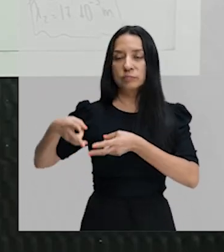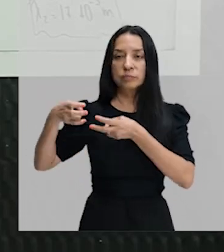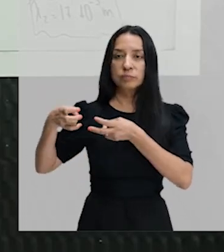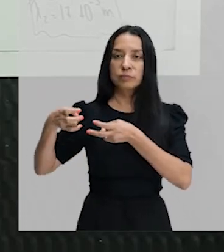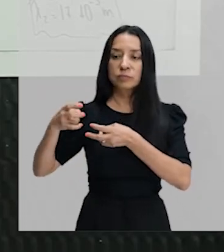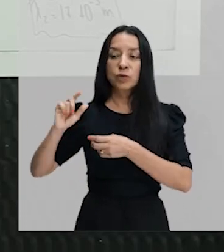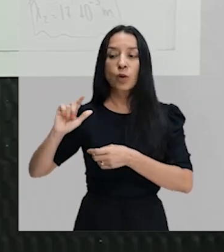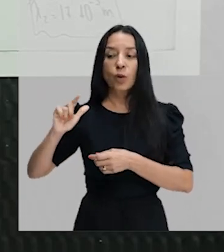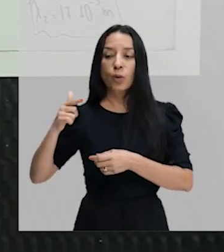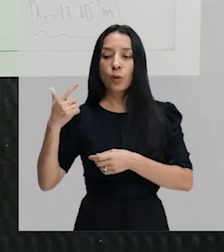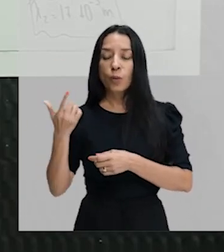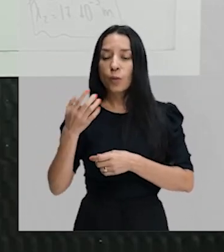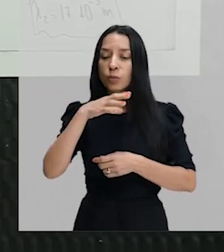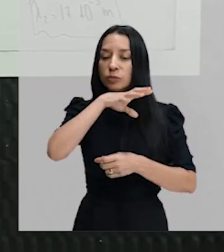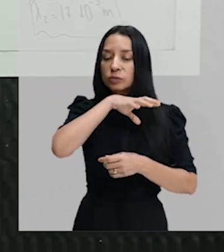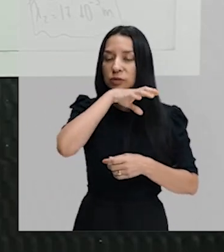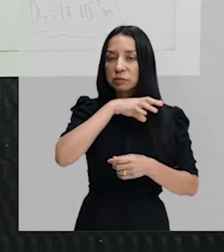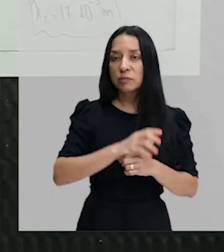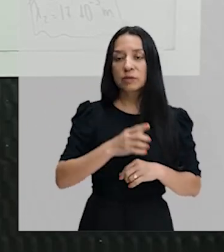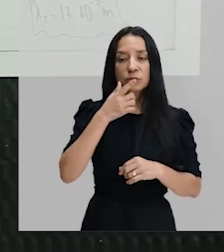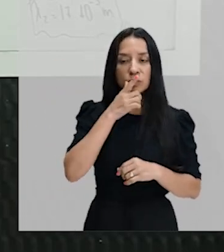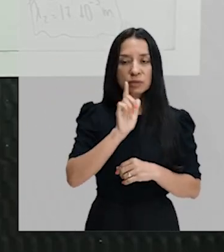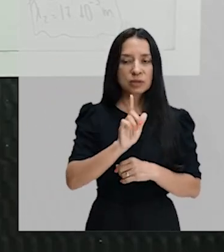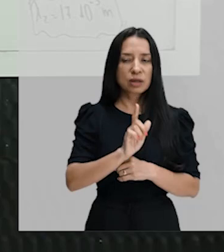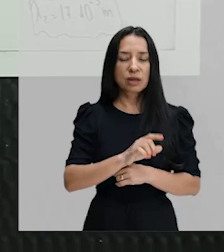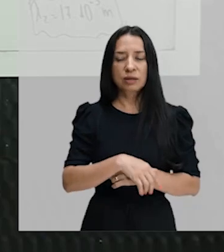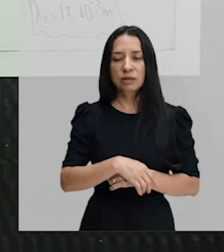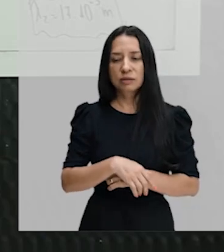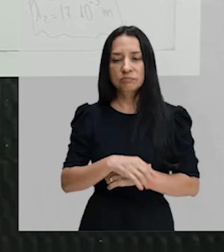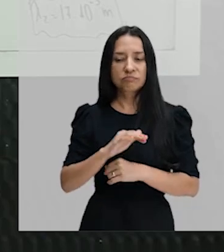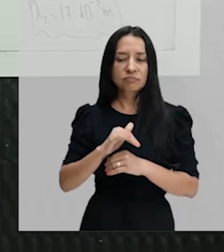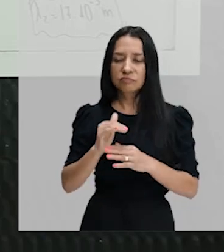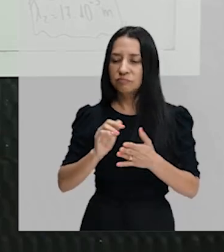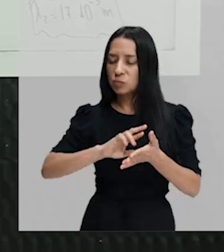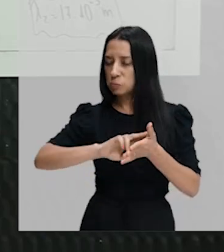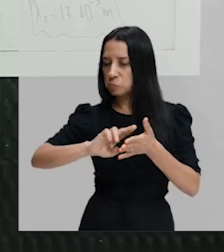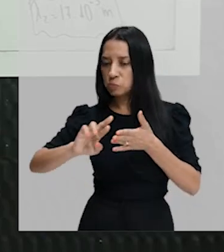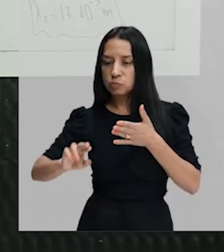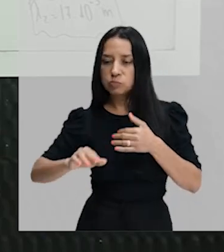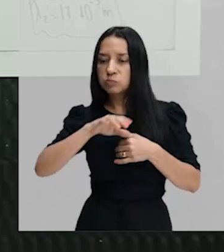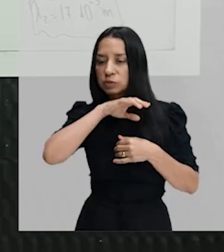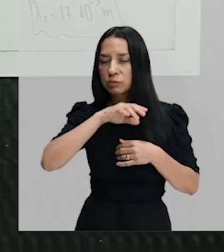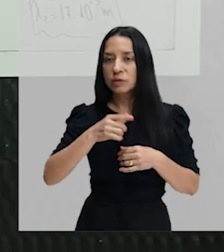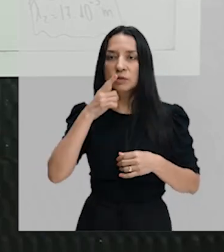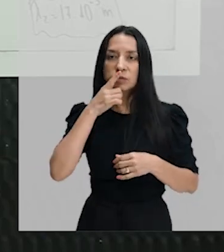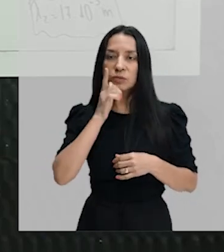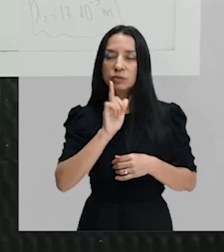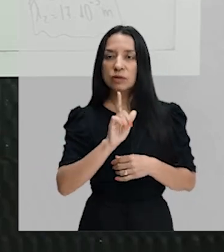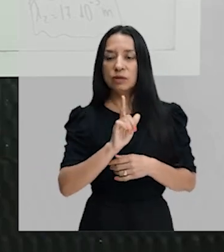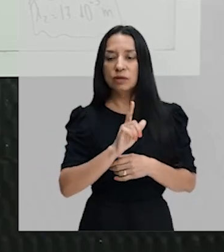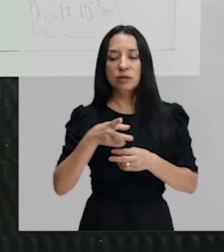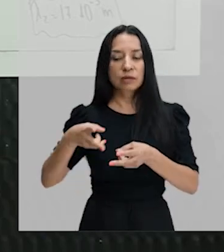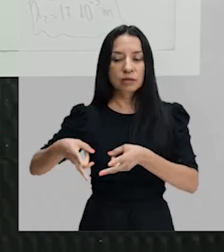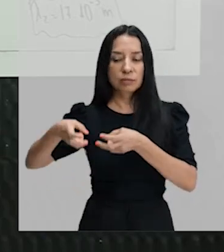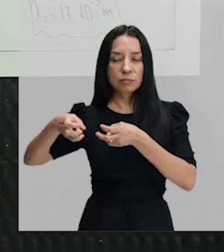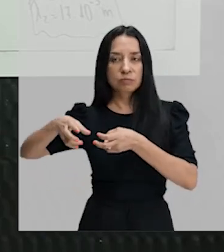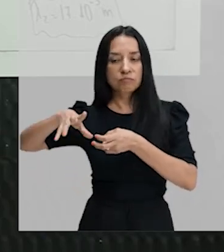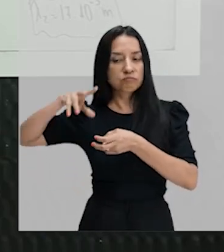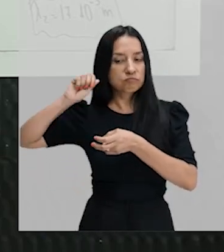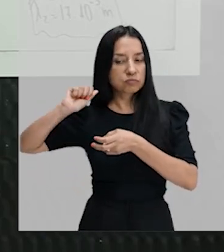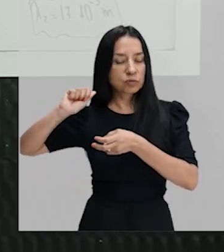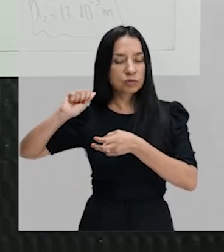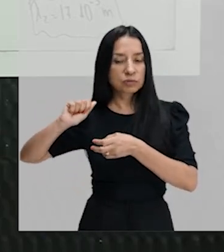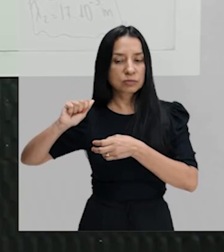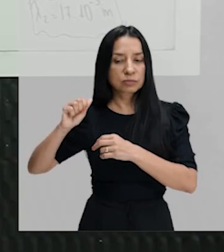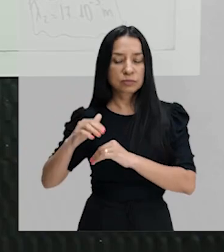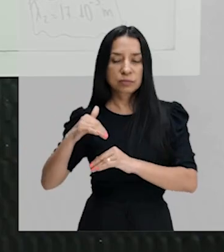outros animais conseguem morcego elefante baleia E por aí eles conseguem captar sons maiores